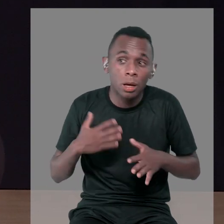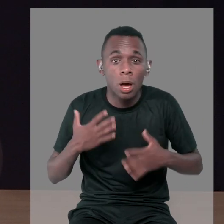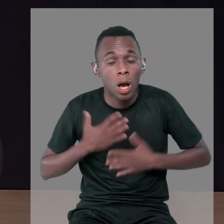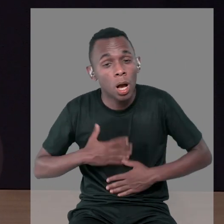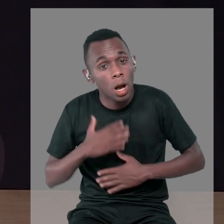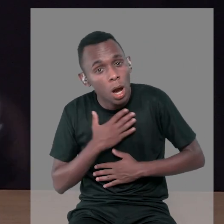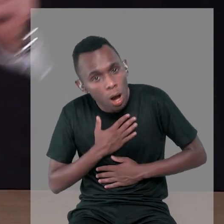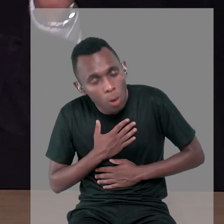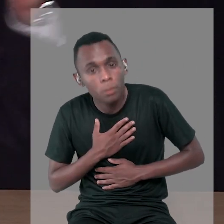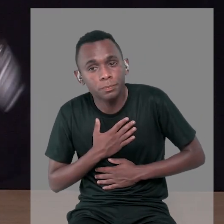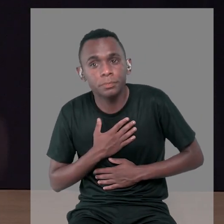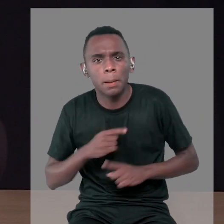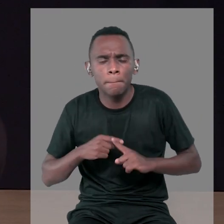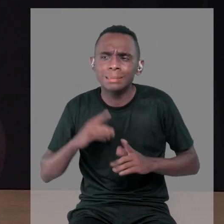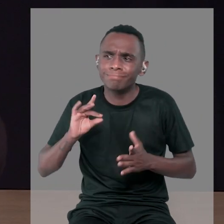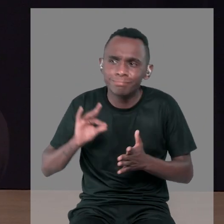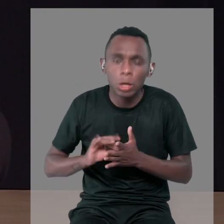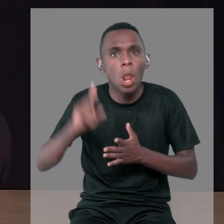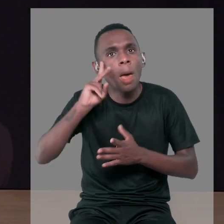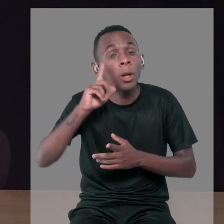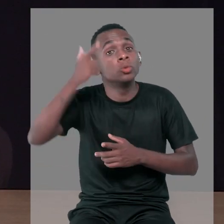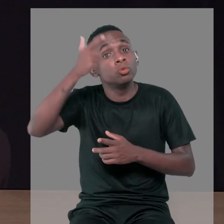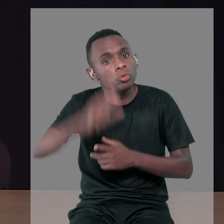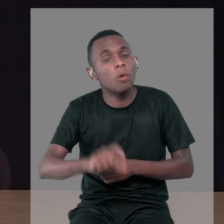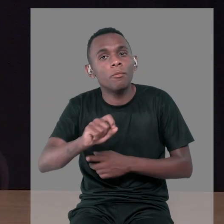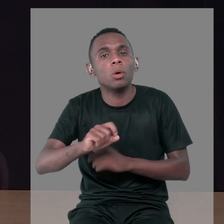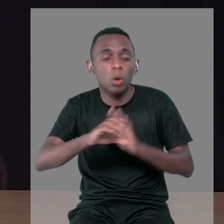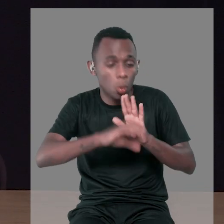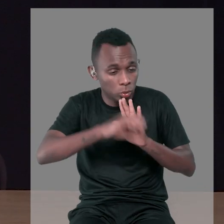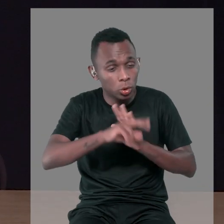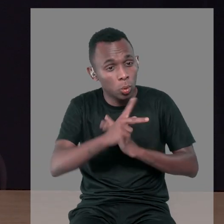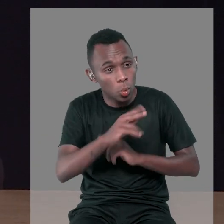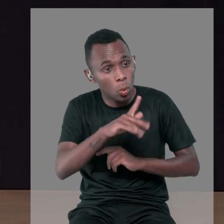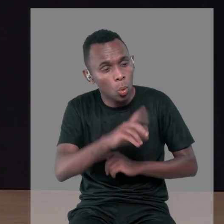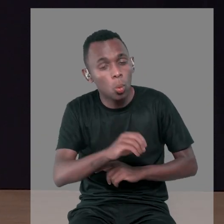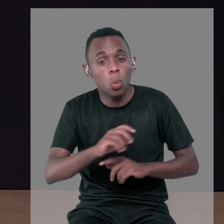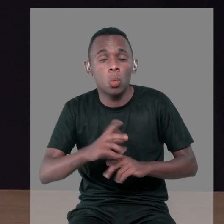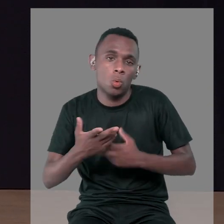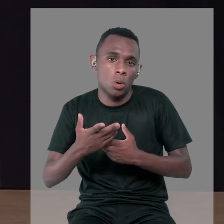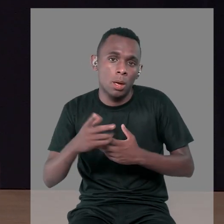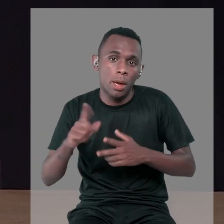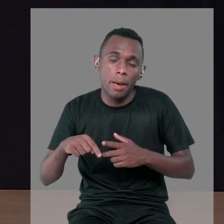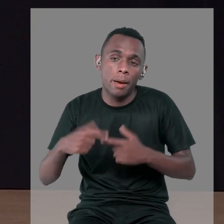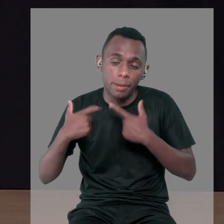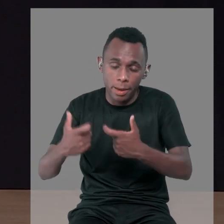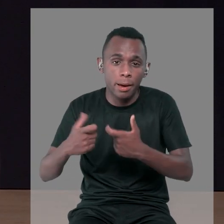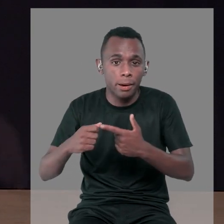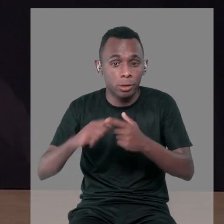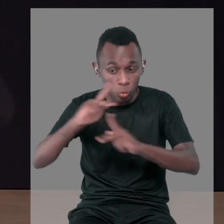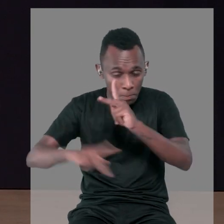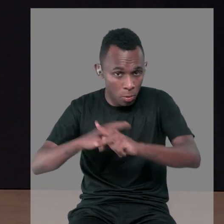mesmo, lembrando de novo o conceito do professor Hugo Amaral, da guerra civil fria, né? Foram anos também que os